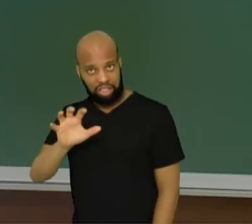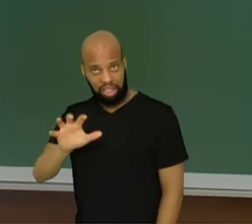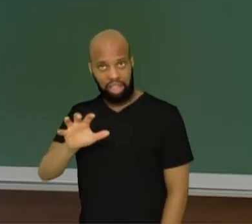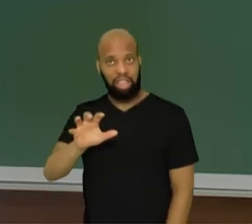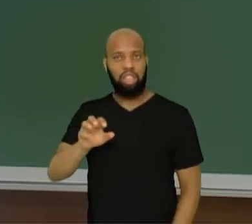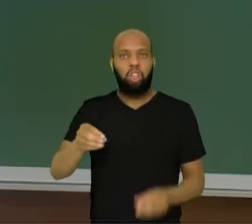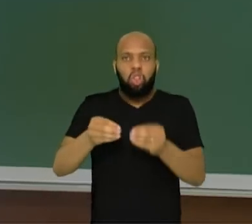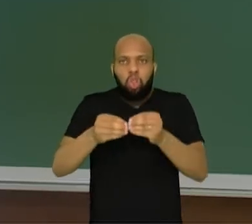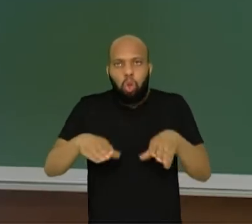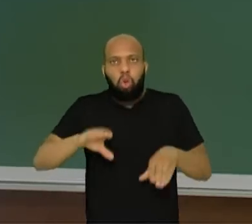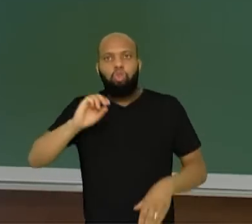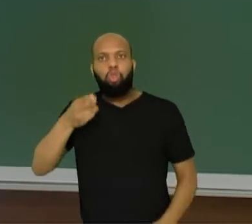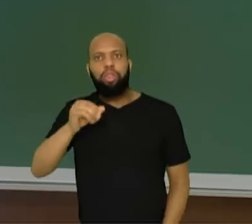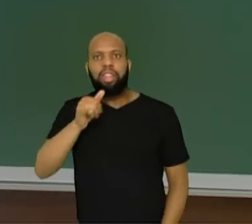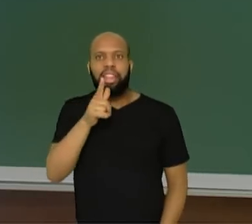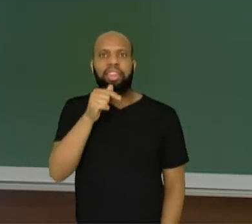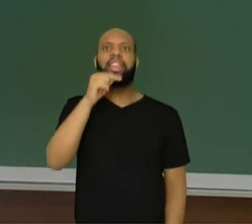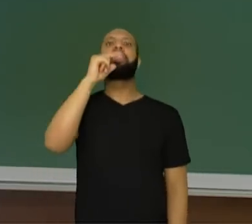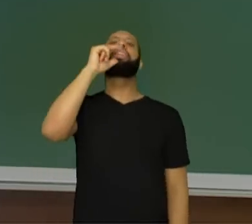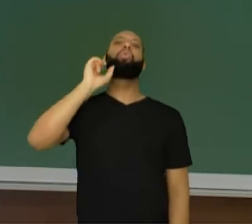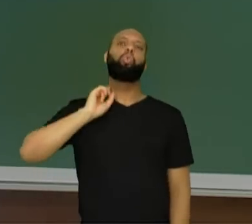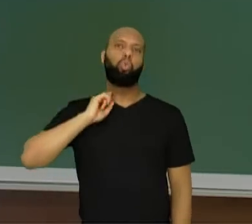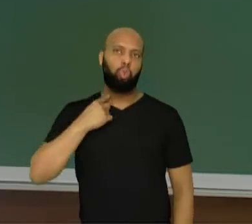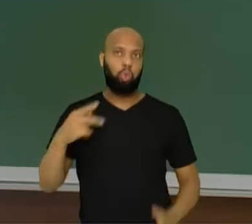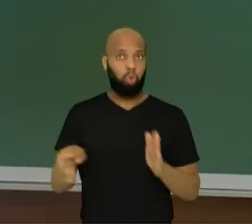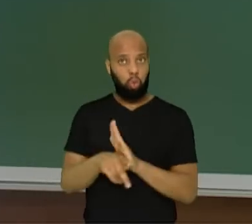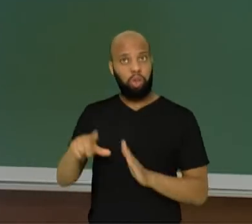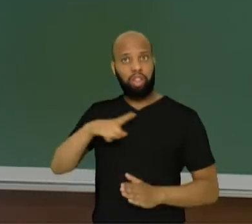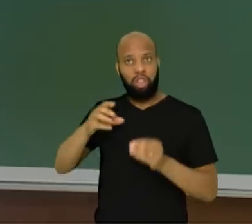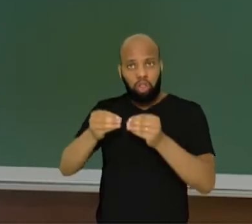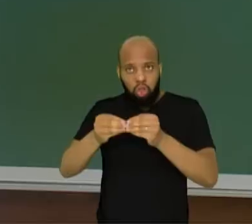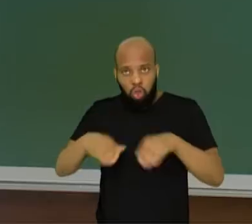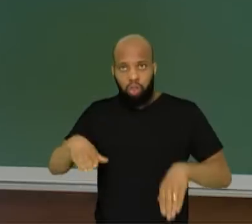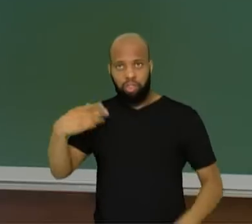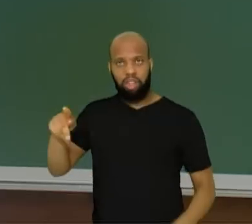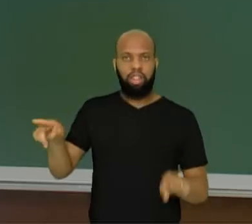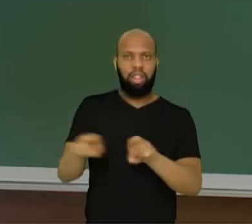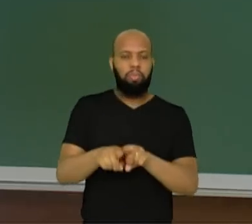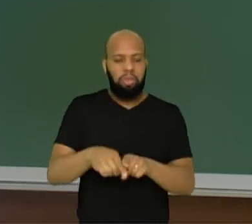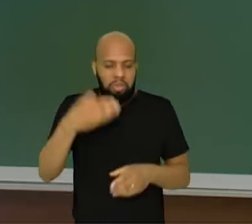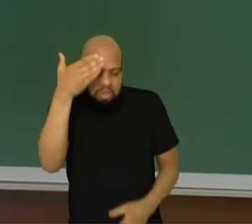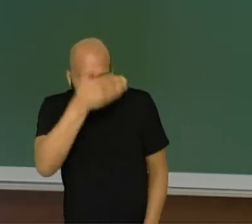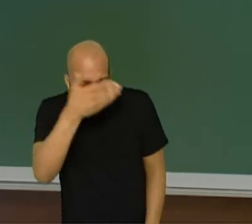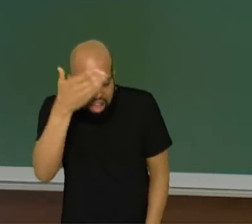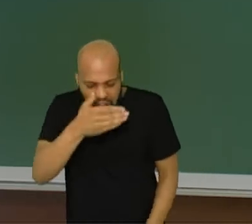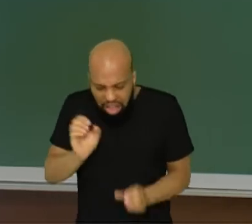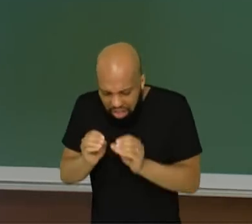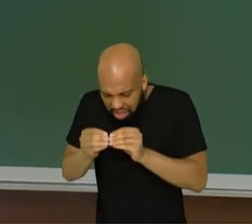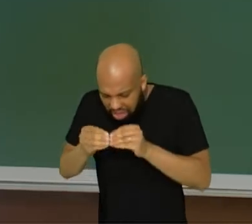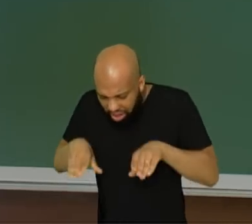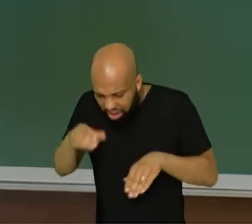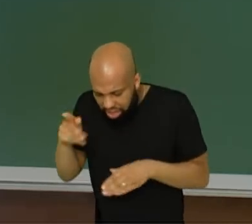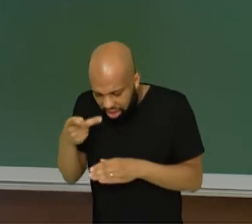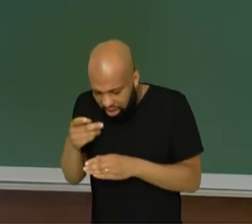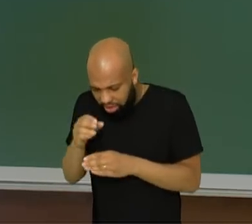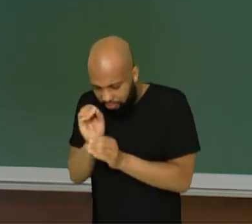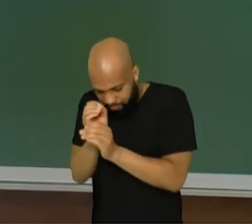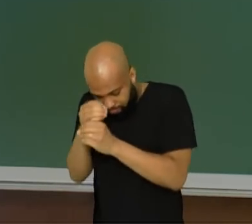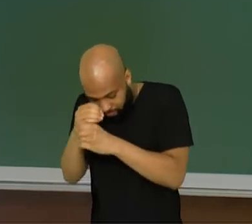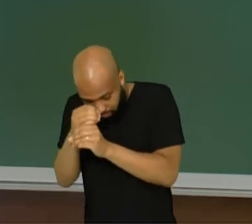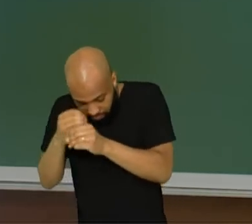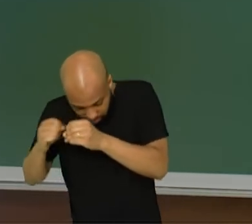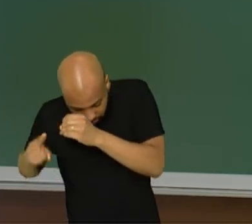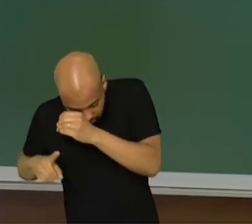por ovos deste ser. Então, os ovos são microscópicos, eu não vejo a olho nu. Se uma pessoa